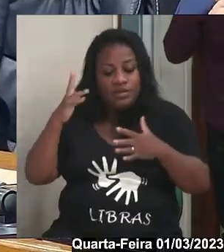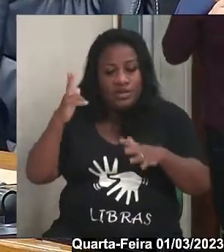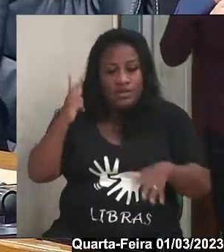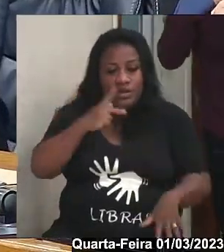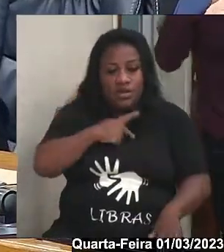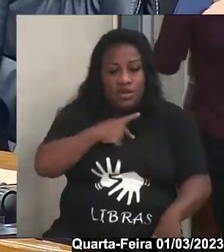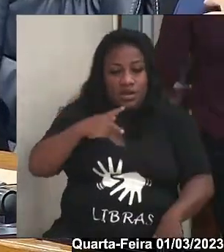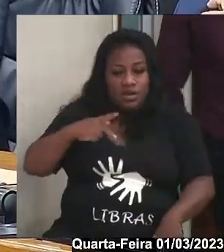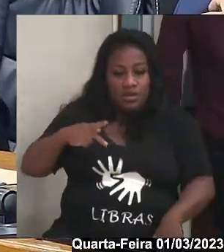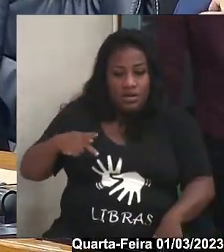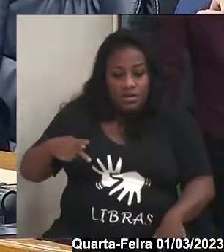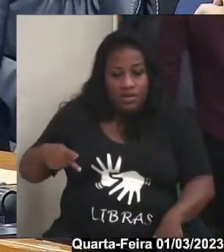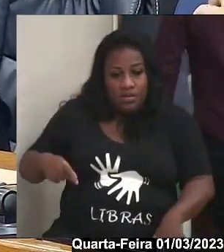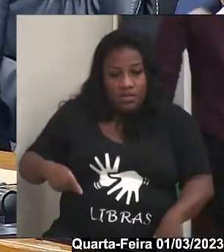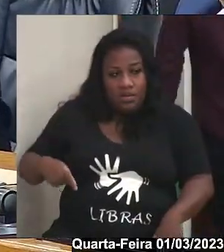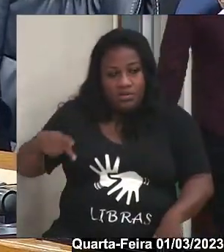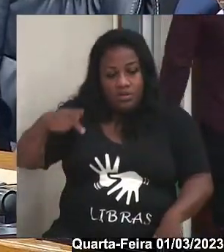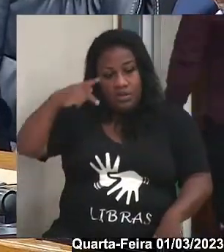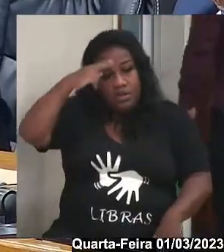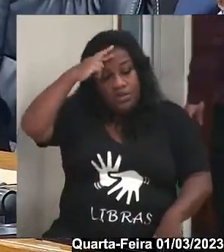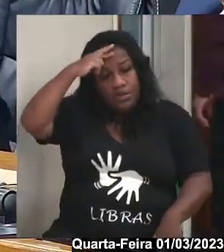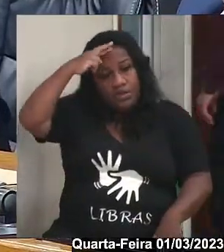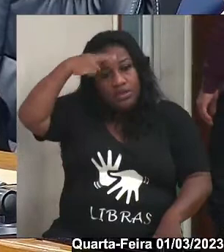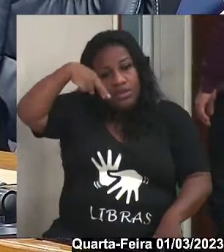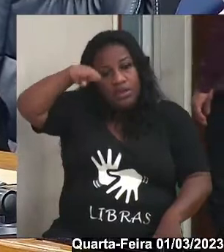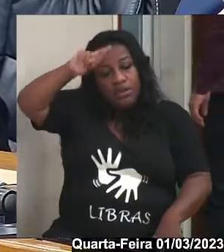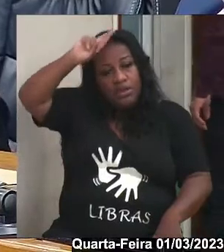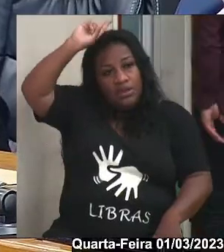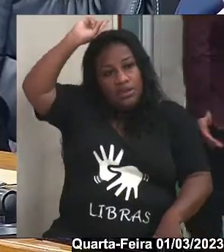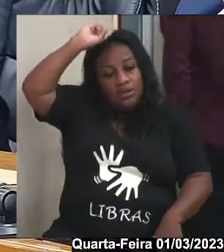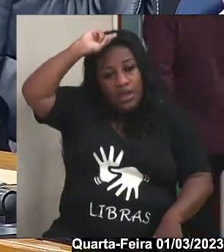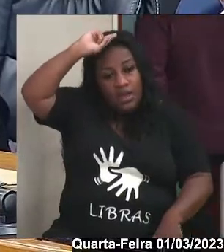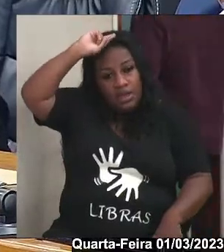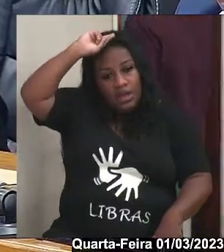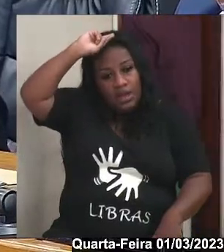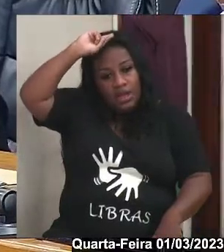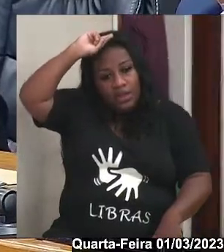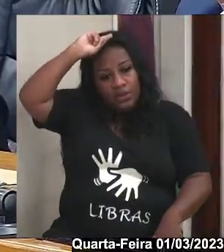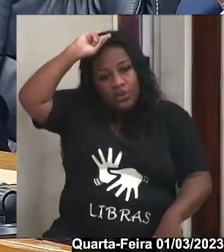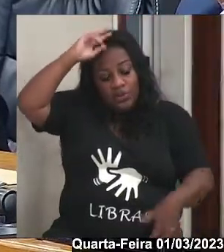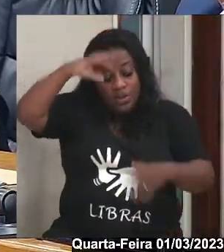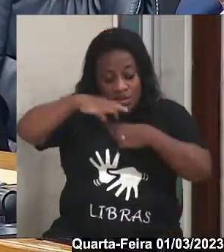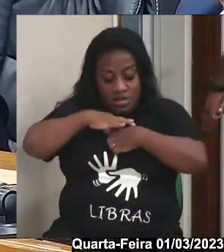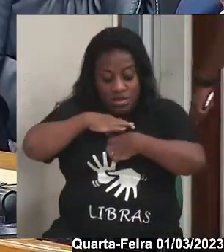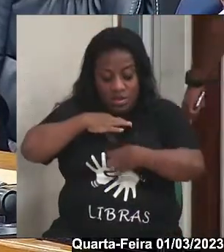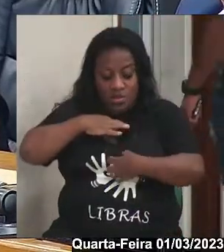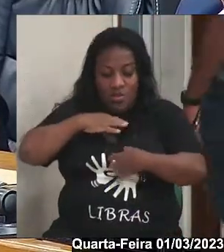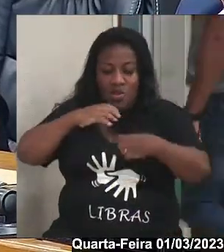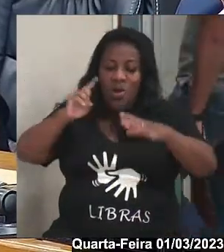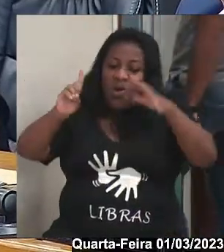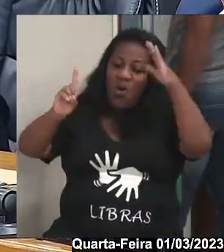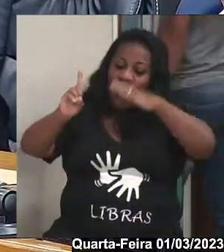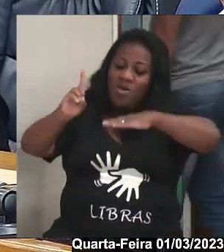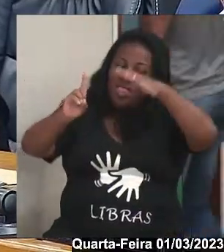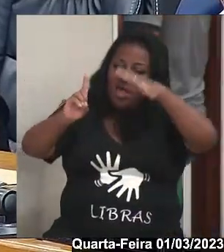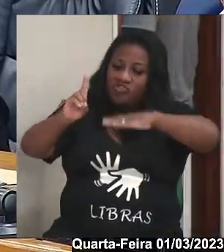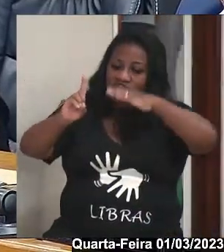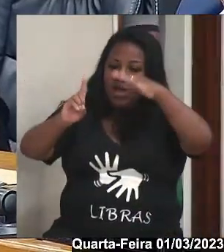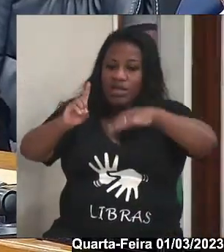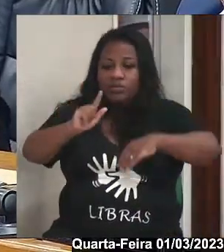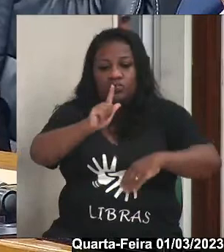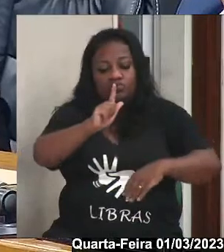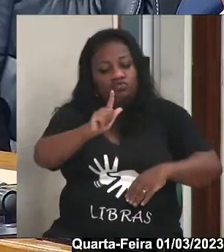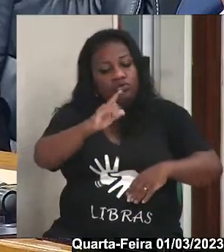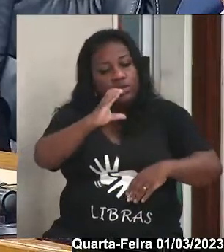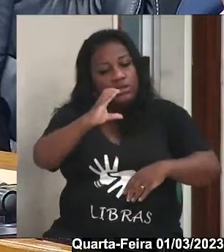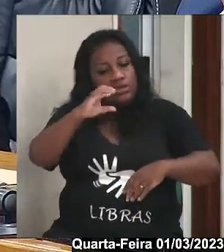presidente Renato pela atitude de ter dado aí a medalha de honra ao nosso GCM que